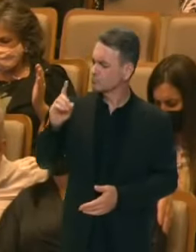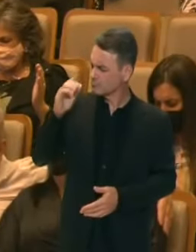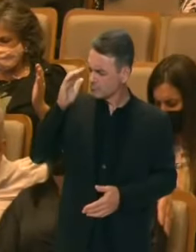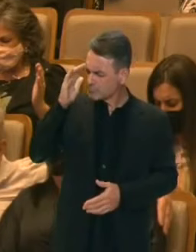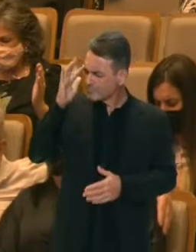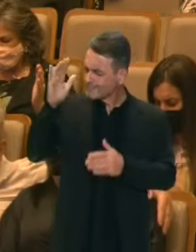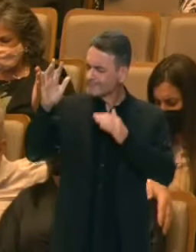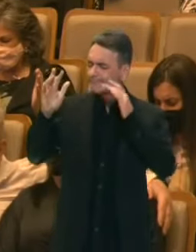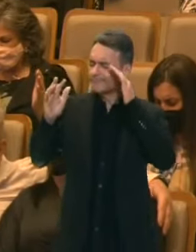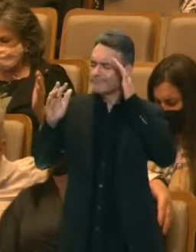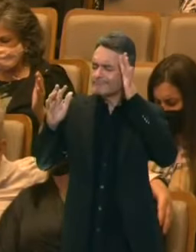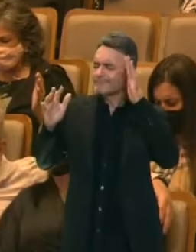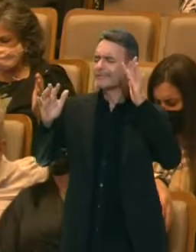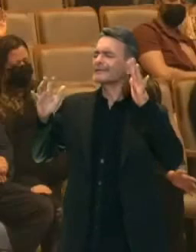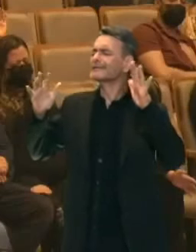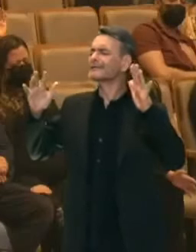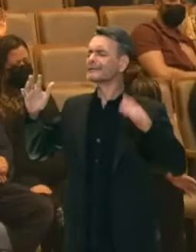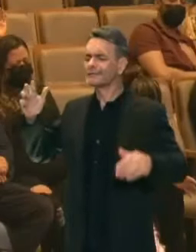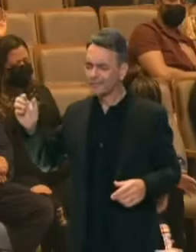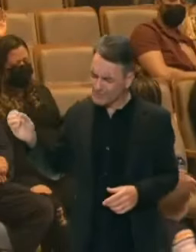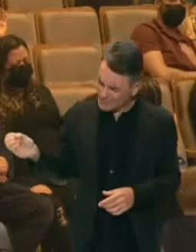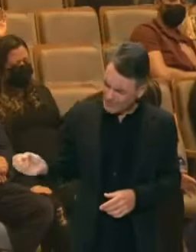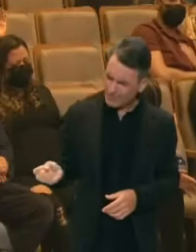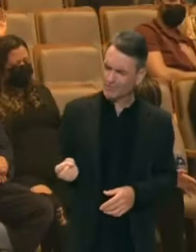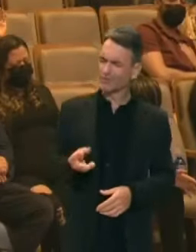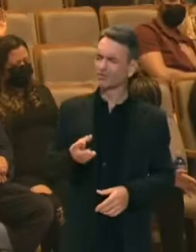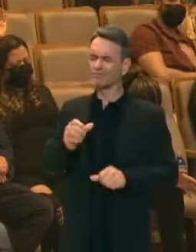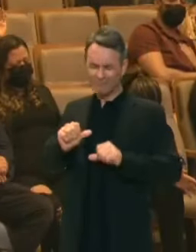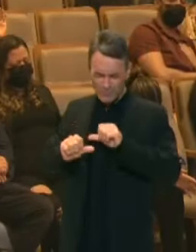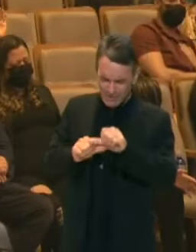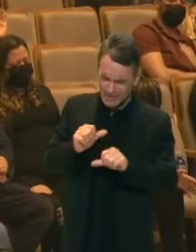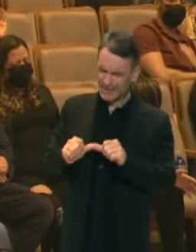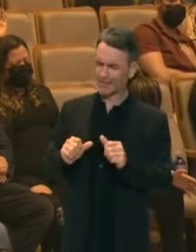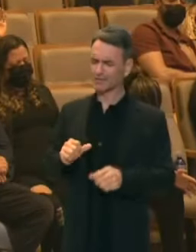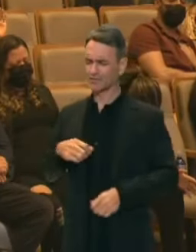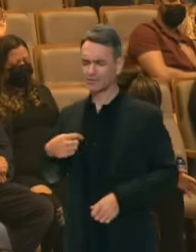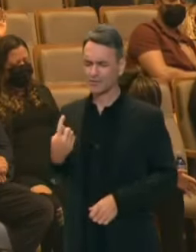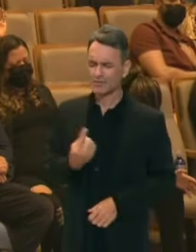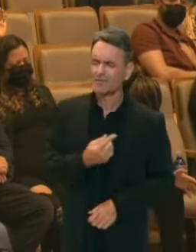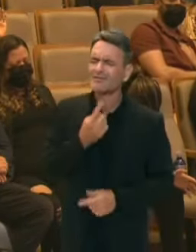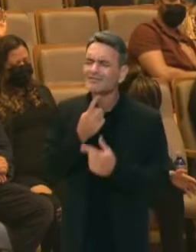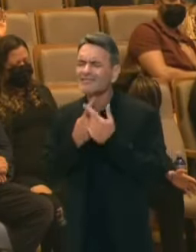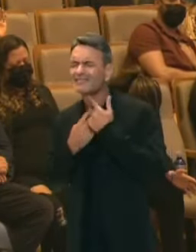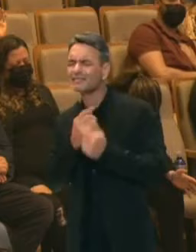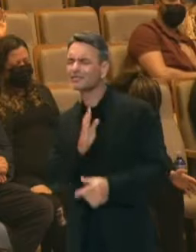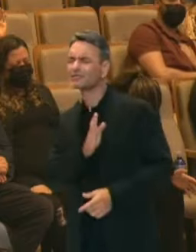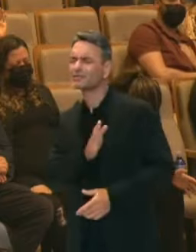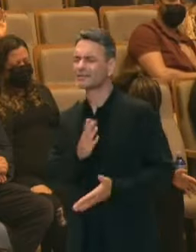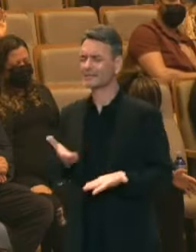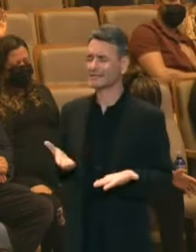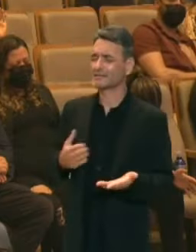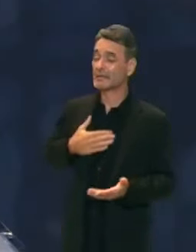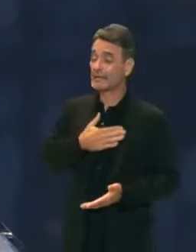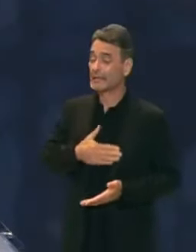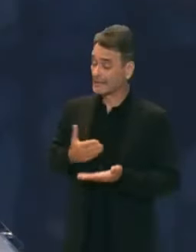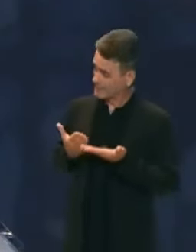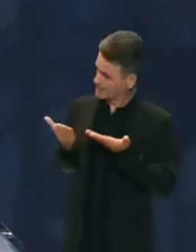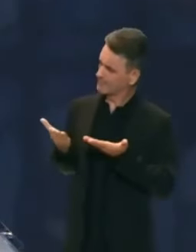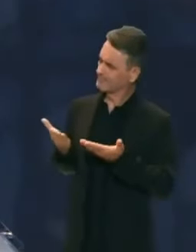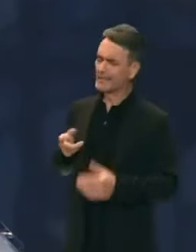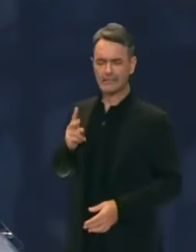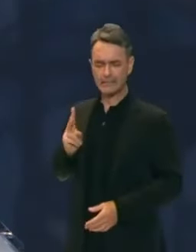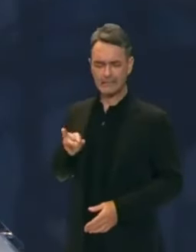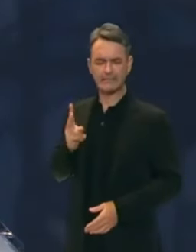sonhos sejam reavivados. Que o desejo do coração de te agradar seja constante.